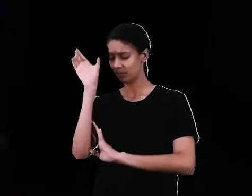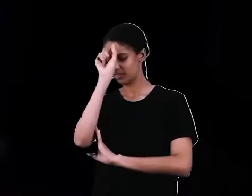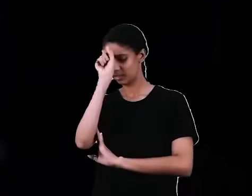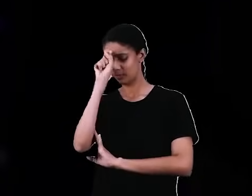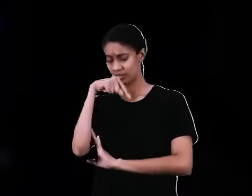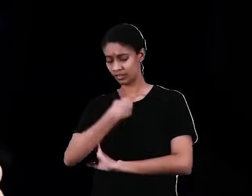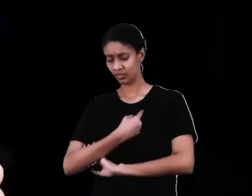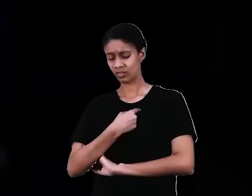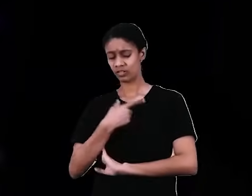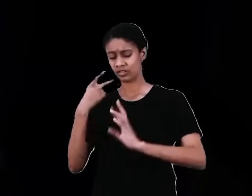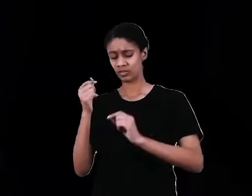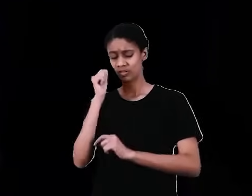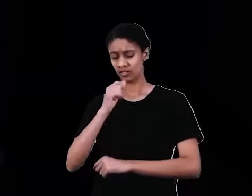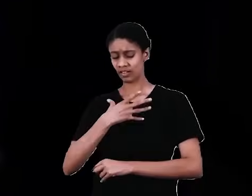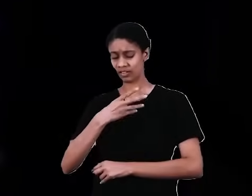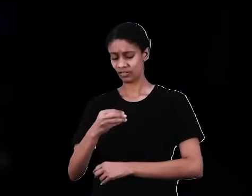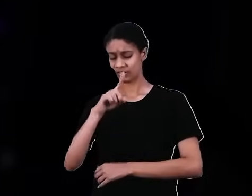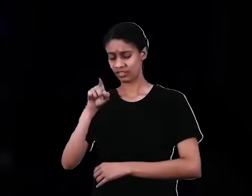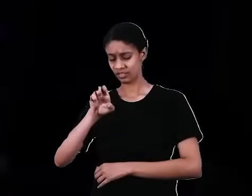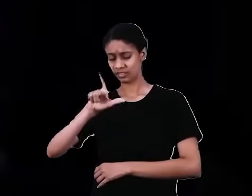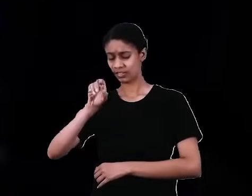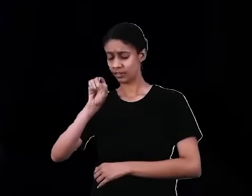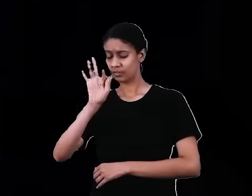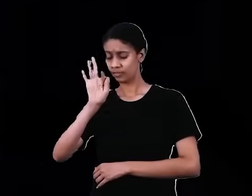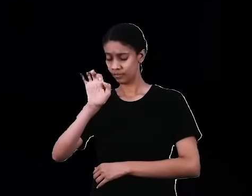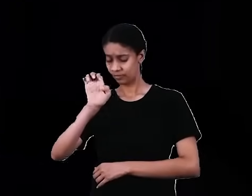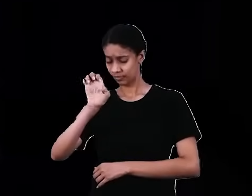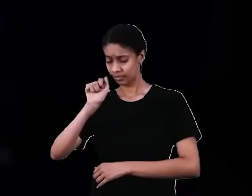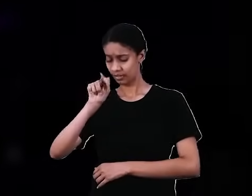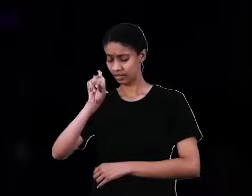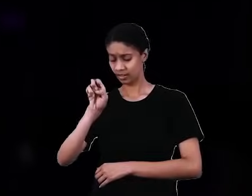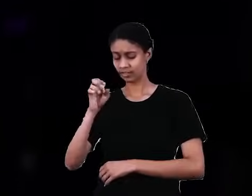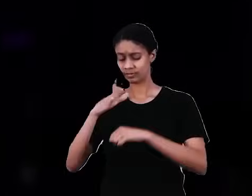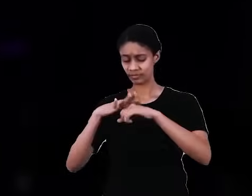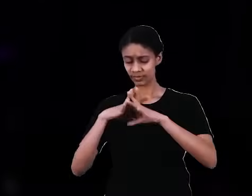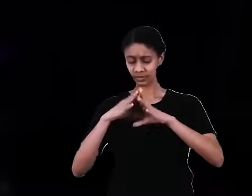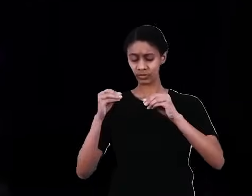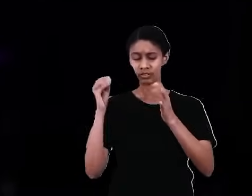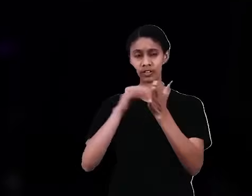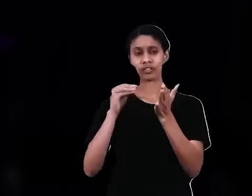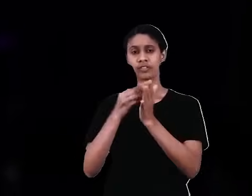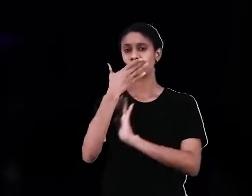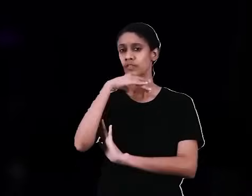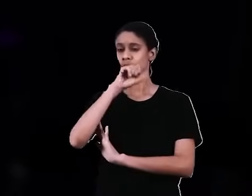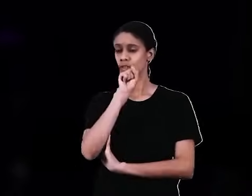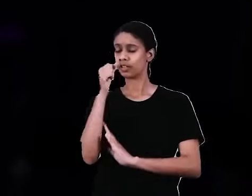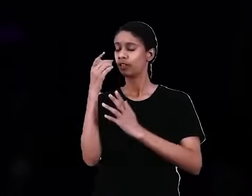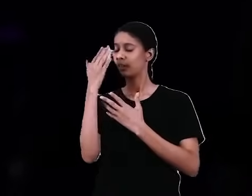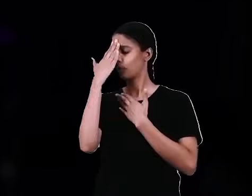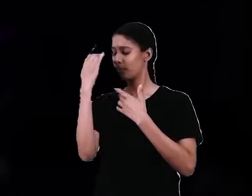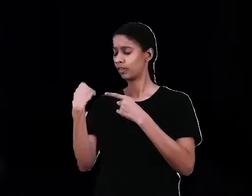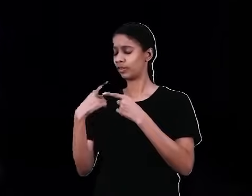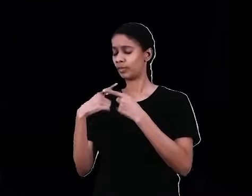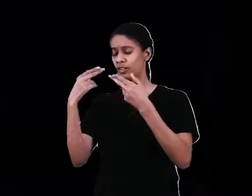sermos curadas da ausência da paternidade. Obrigada, Senhor. Obrigada, porque com Raabe o Senhor nos ensinou o